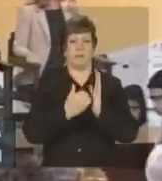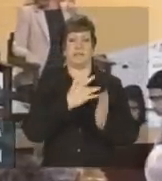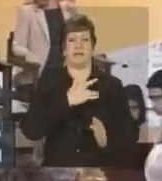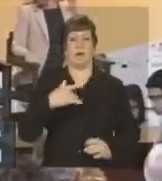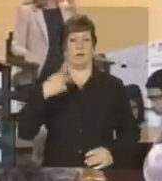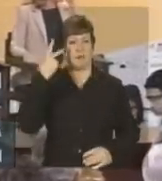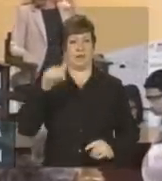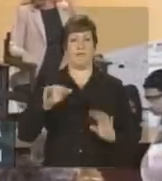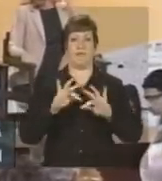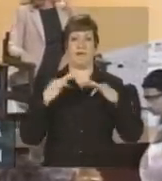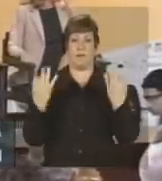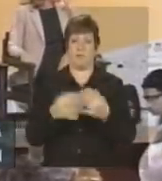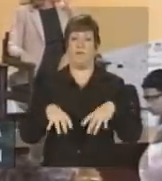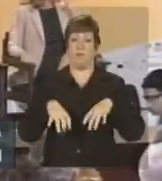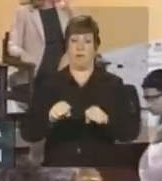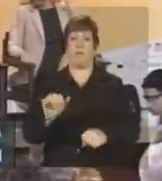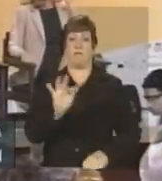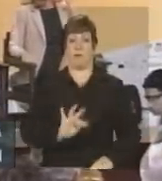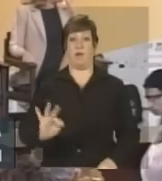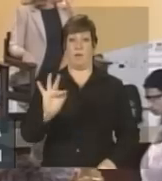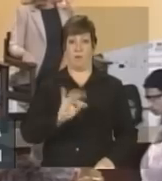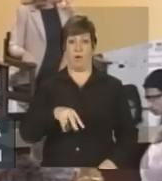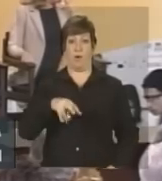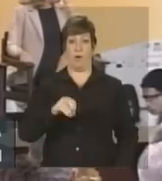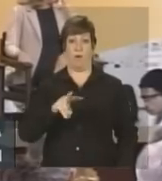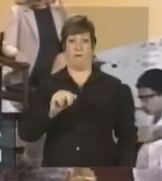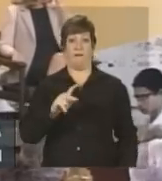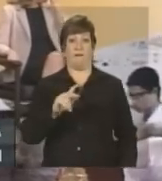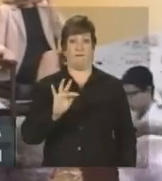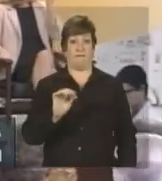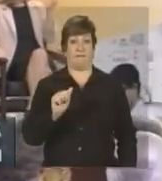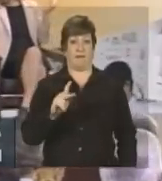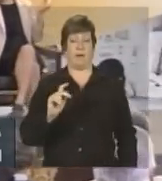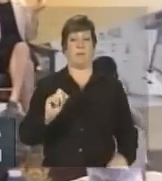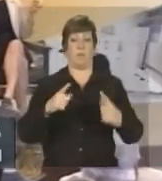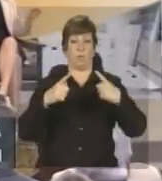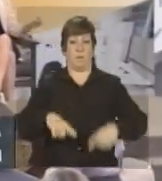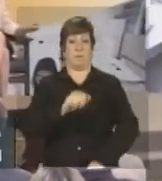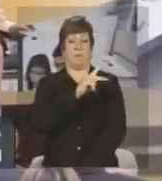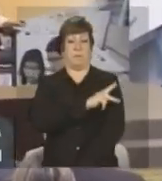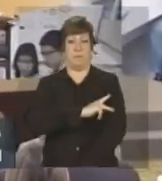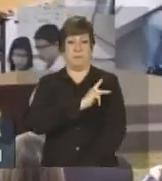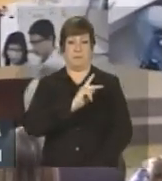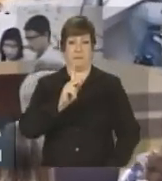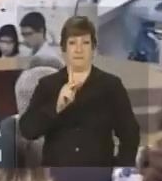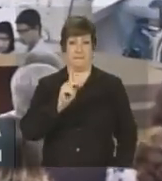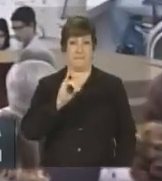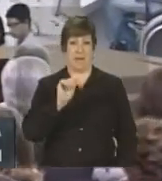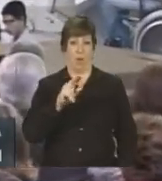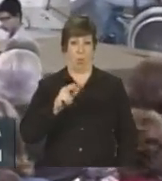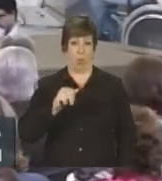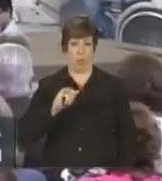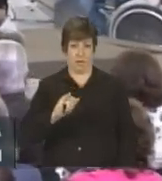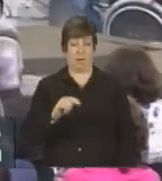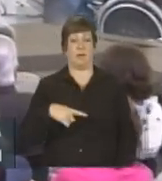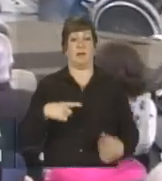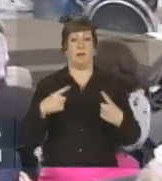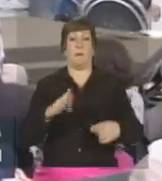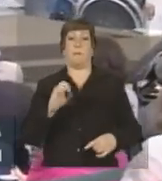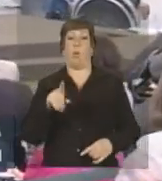Família, formada pela Faculdade Nova FAP em Teresina, Piauí, com bolsa integral do